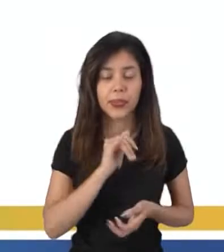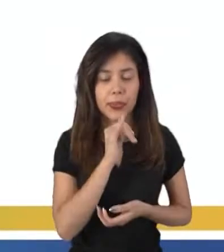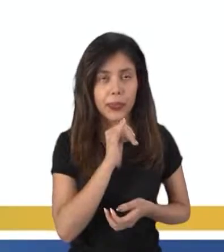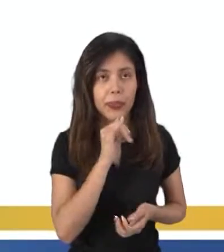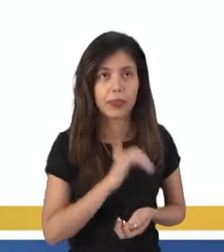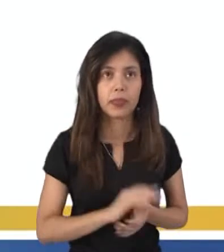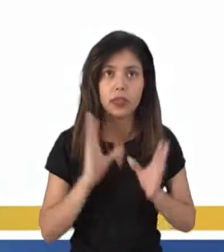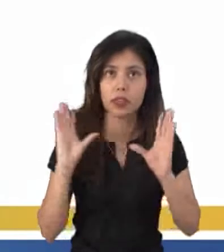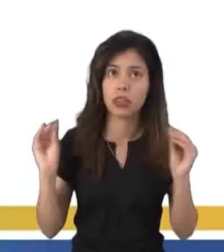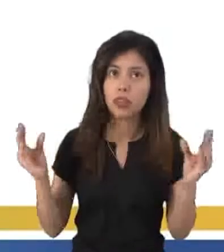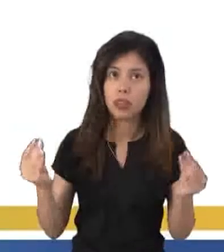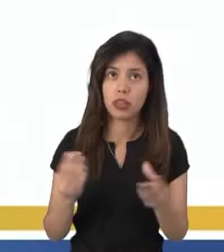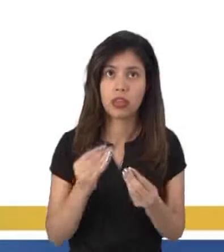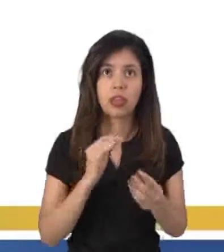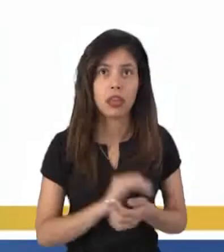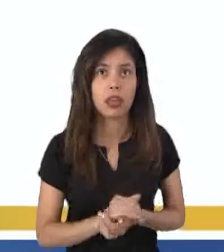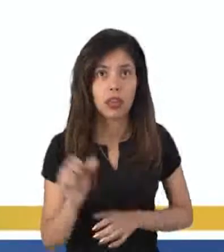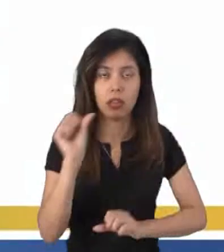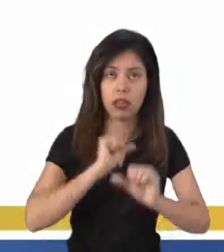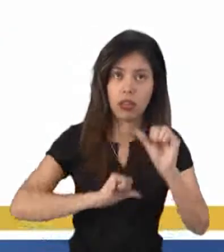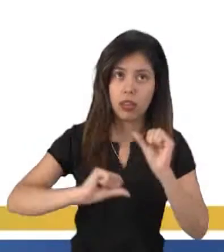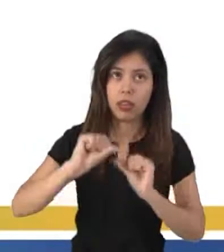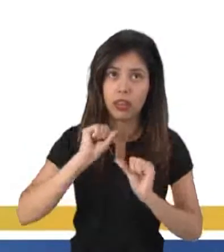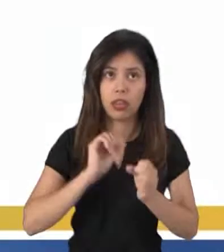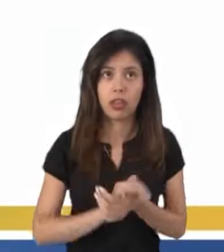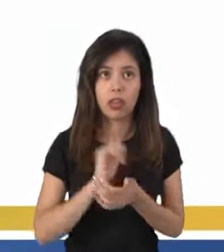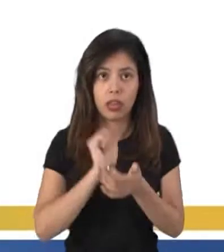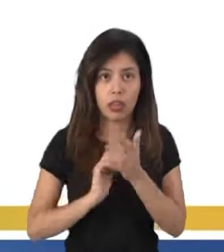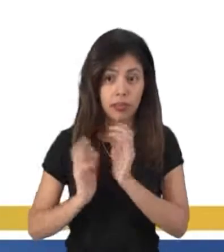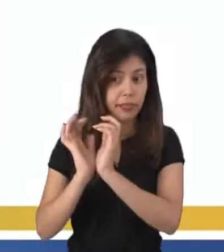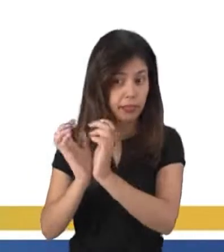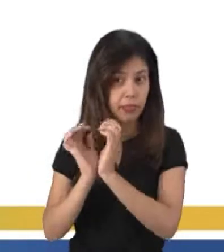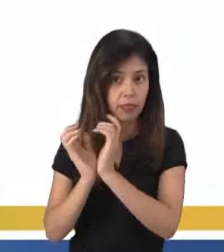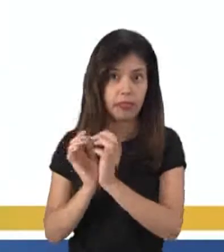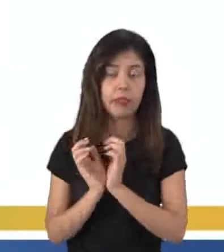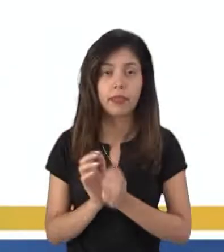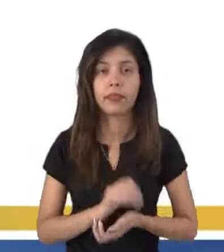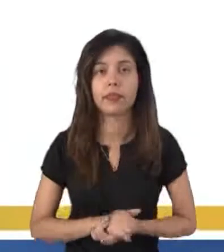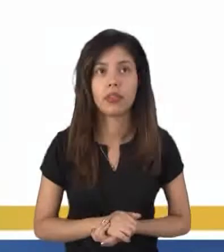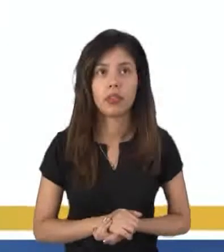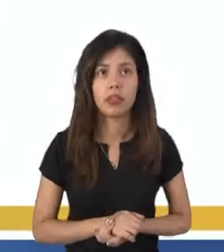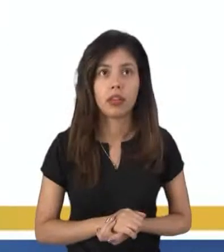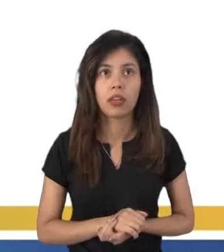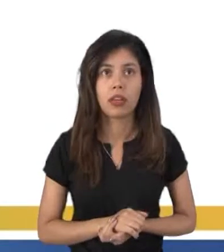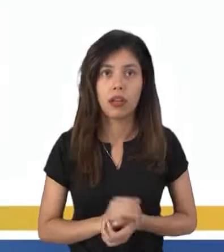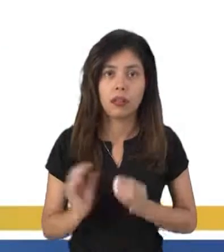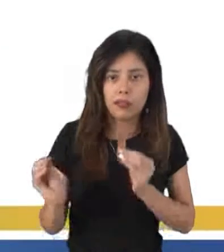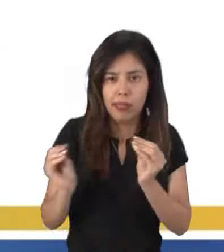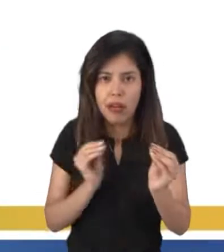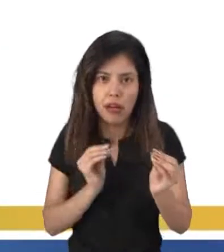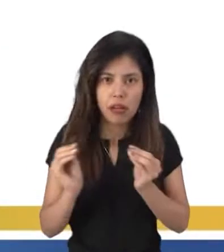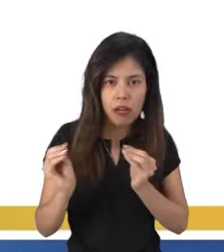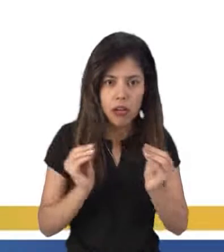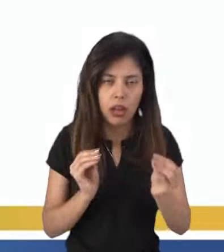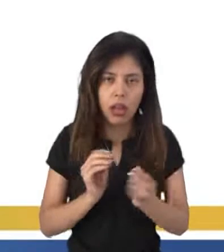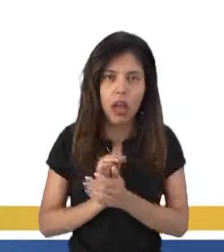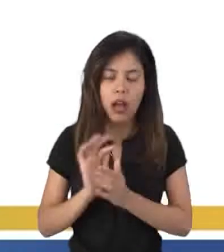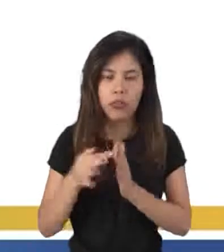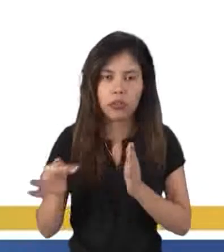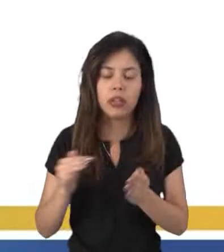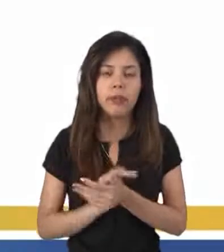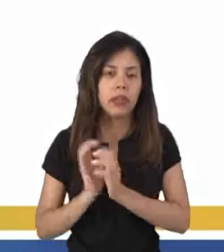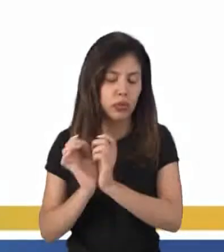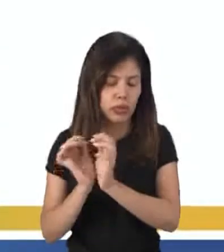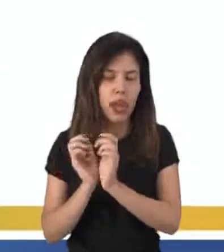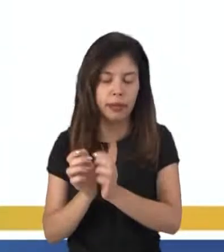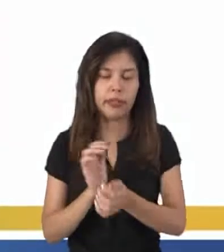são substâncias que vão modificar a atividade do cérebro, tá? Nesse caso, vão distorcer todo o funcionamento da atividade